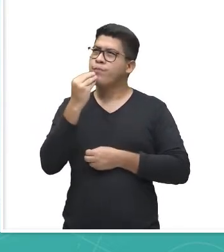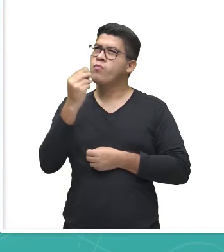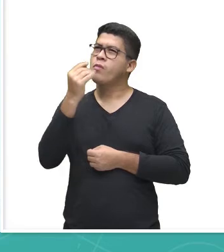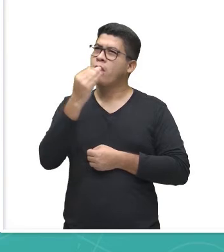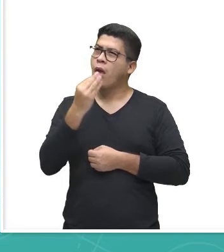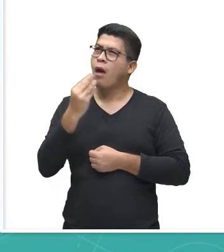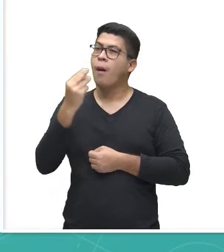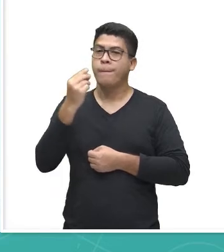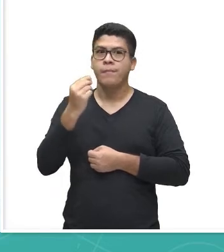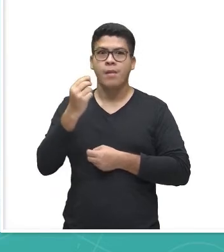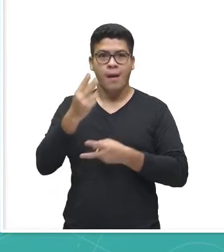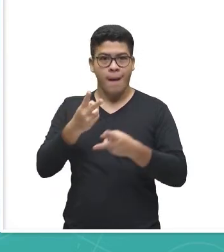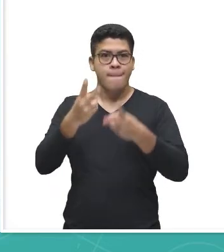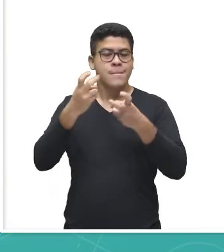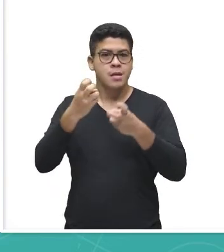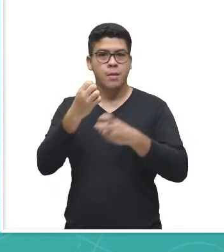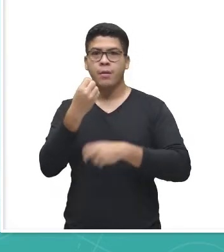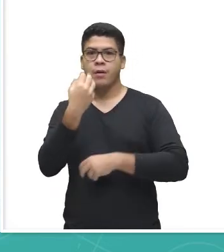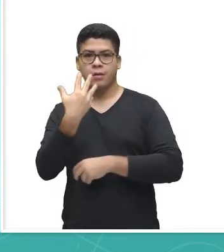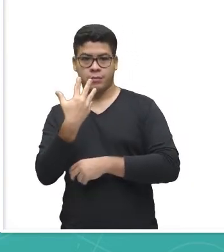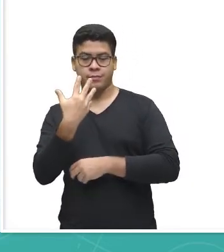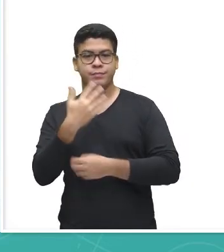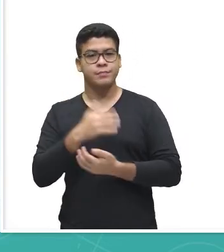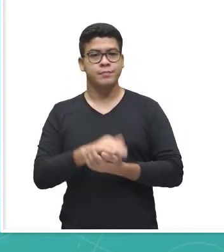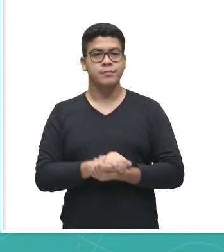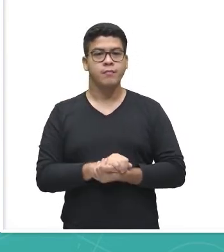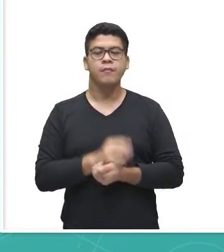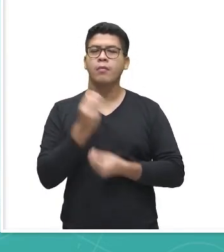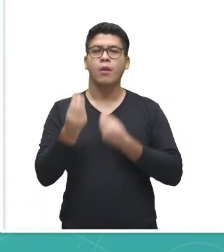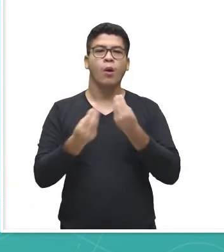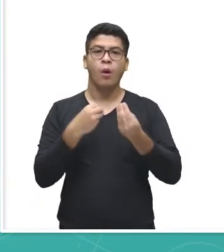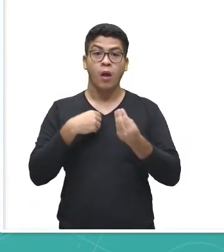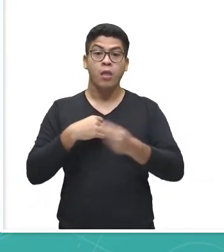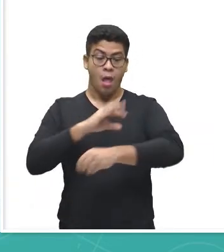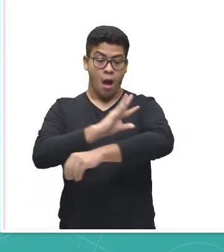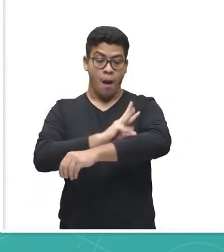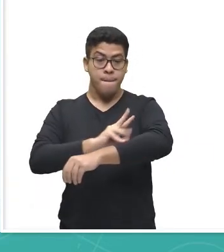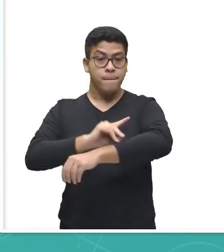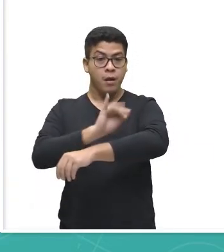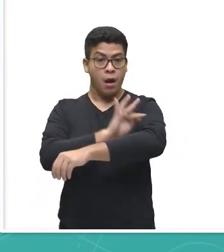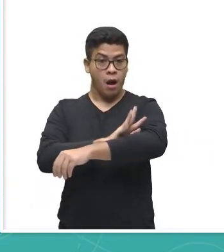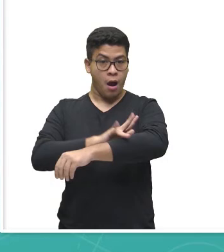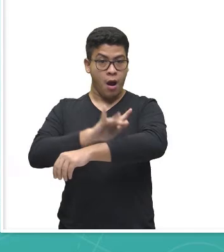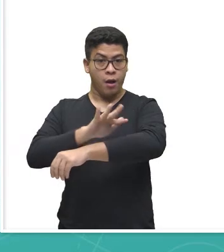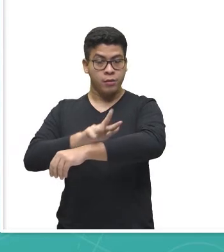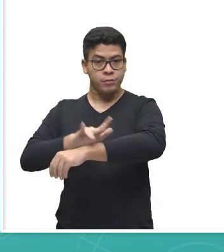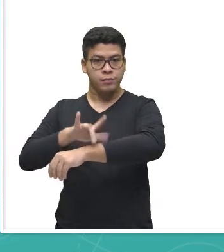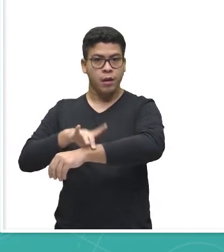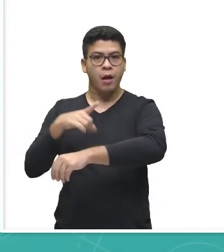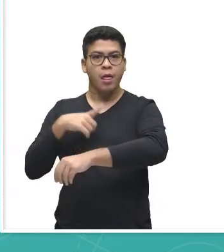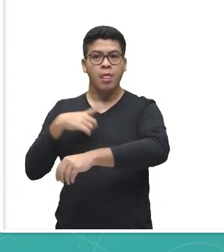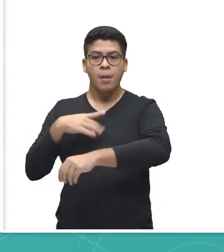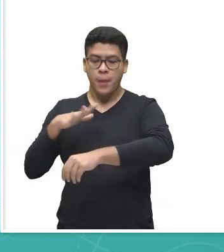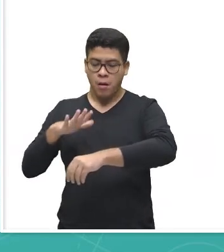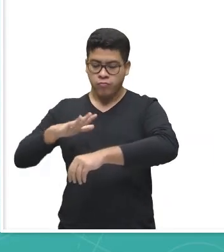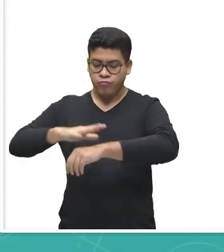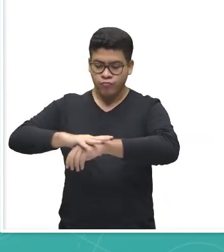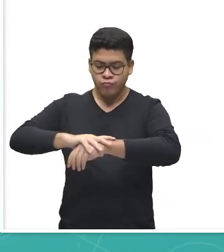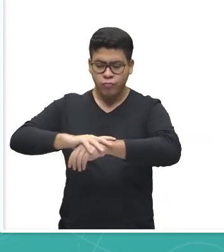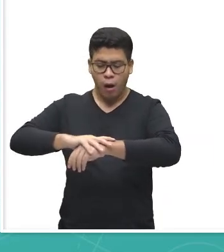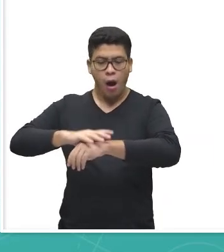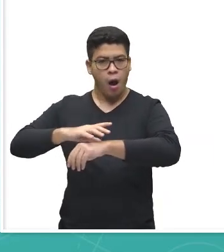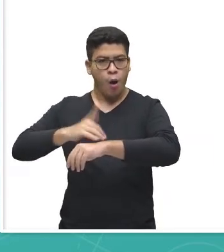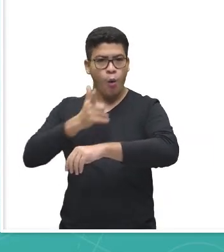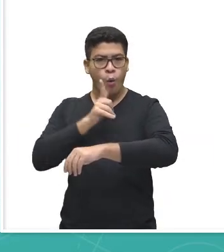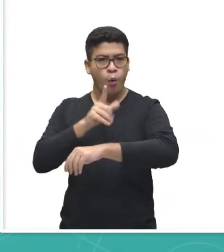elementos que formam parte da boca. E aí nós temos a textura, que é percebida pelo tato. A textura representa